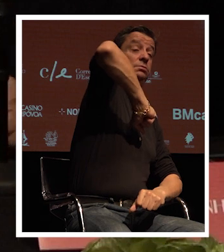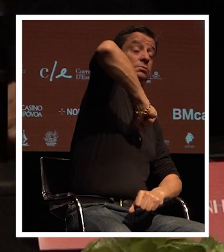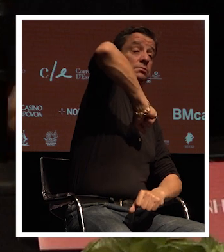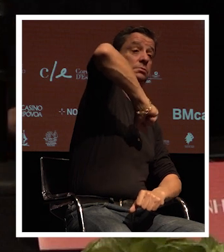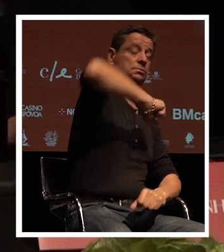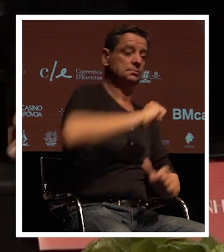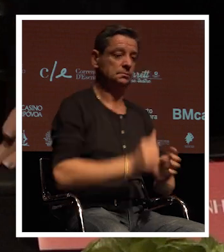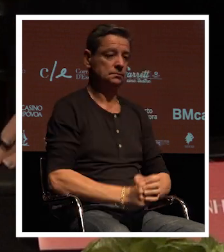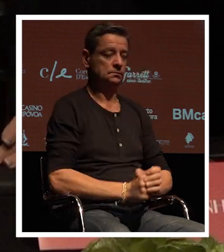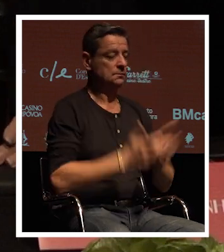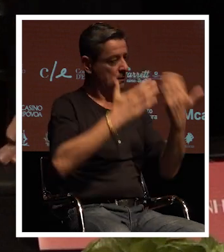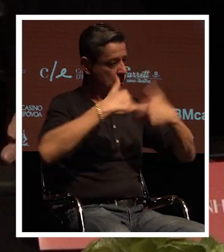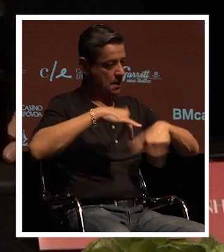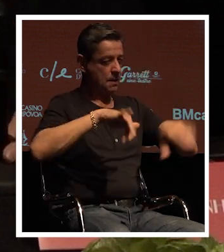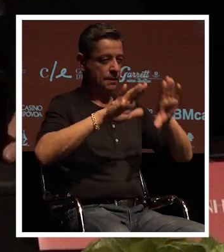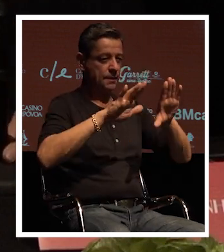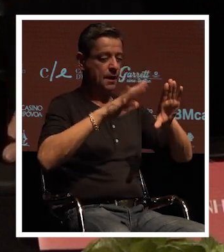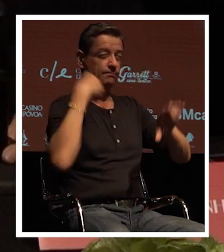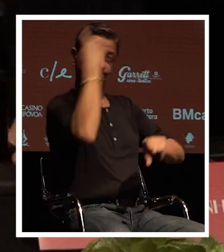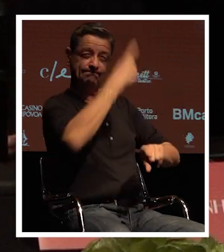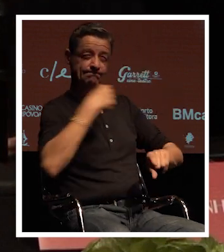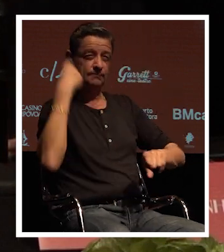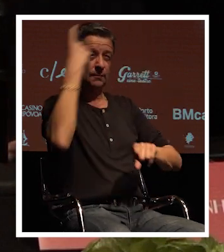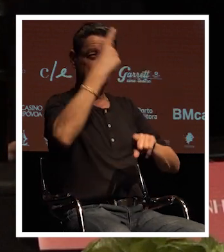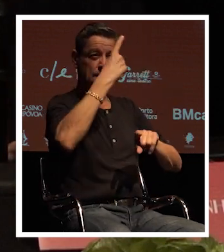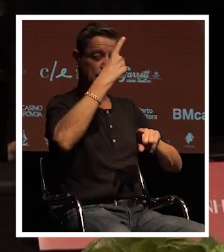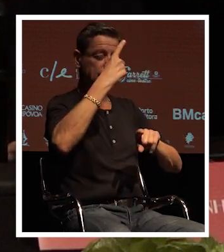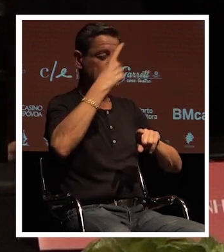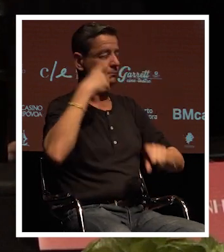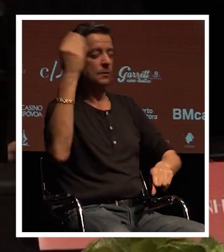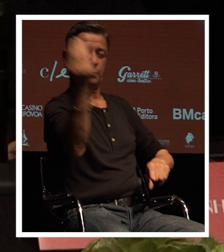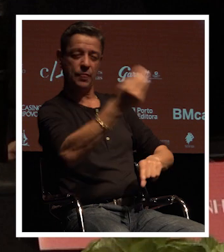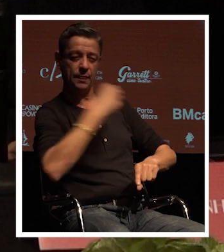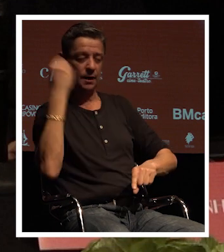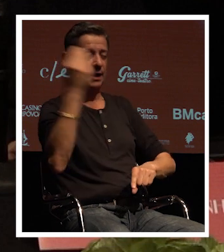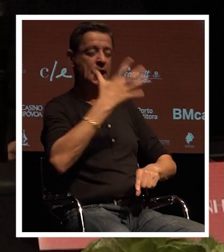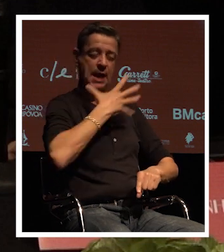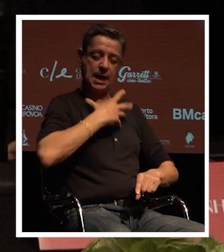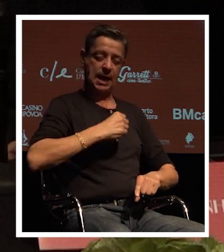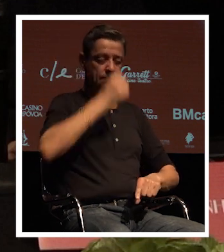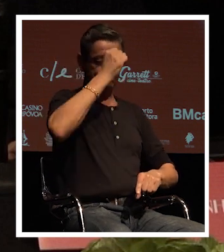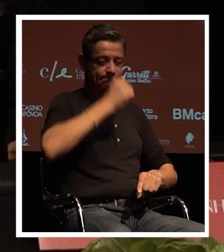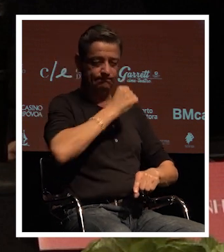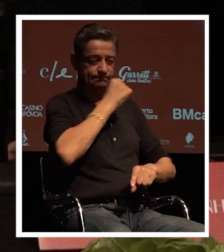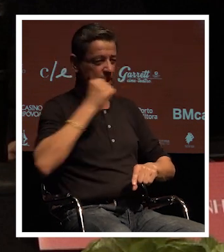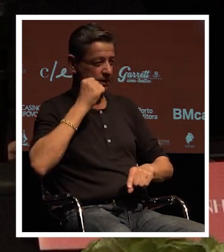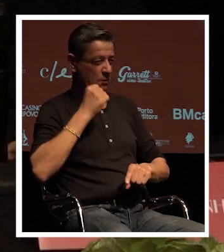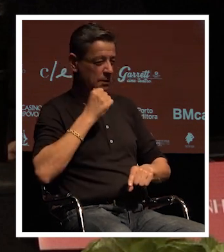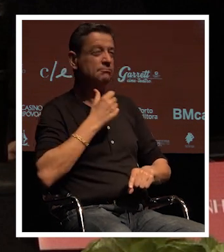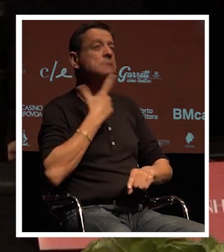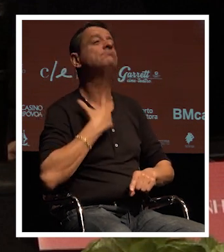ignorância iludir e mascarar a infinita abundância querem perpetuar o fermento da